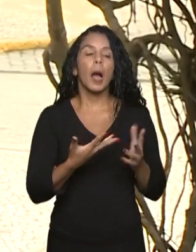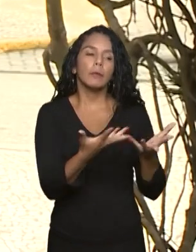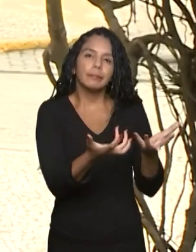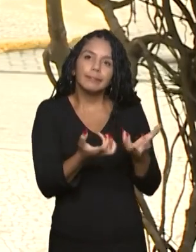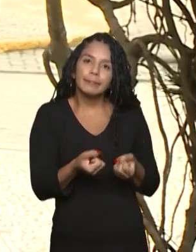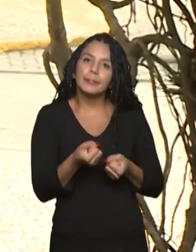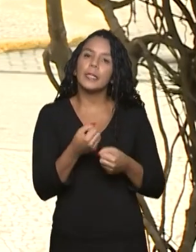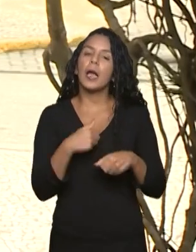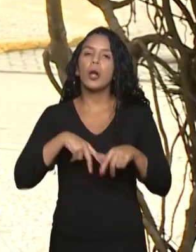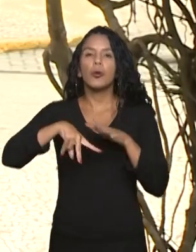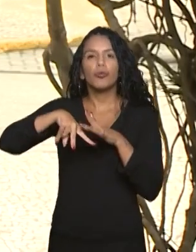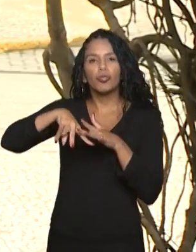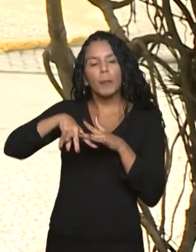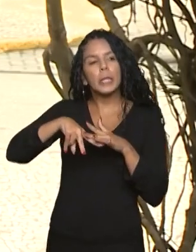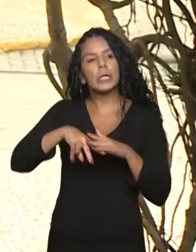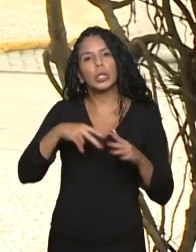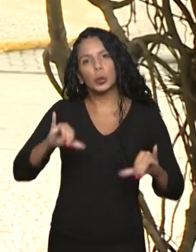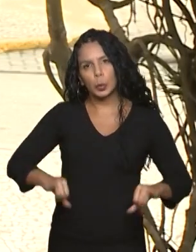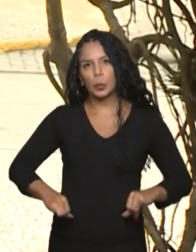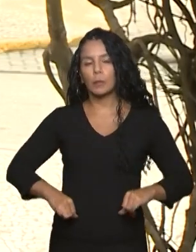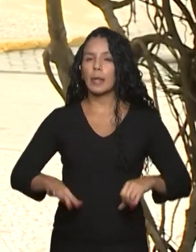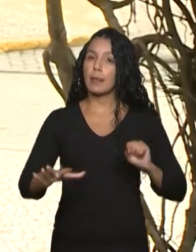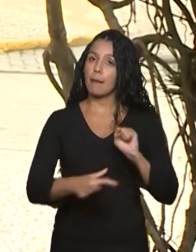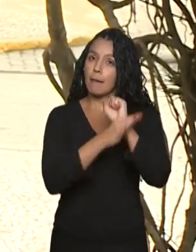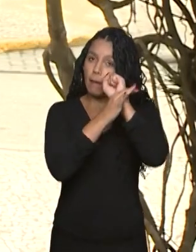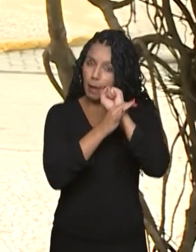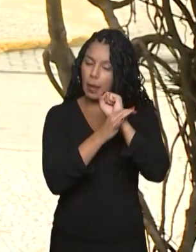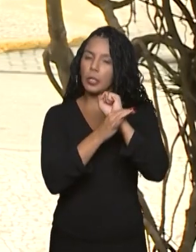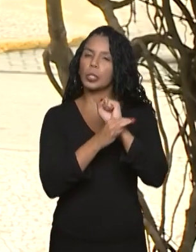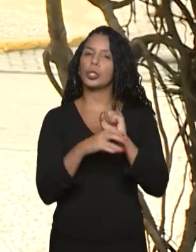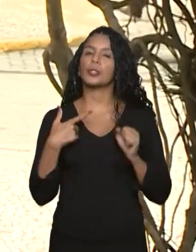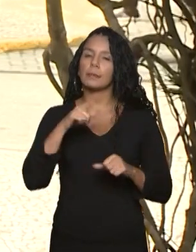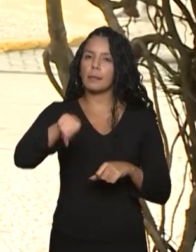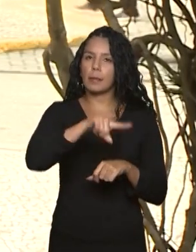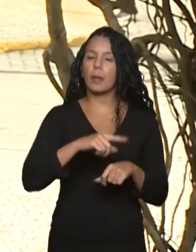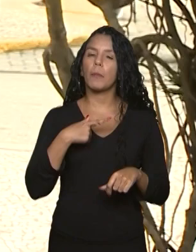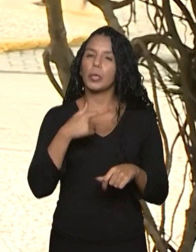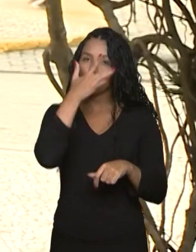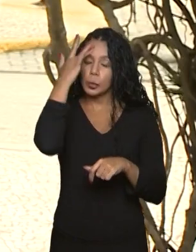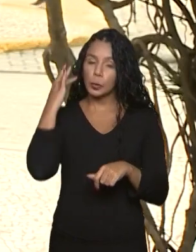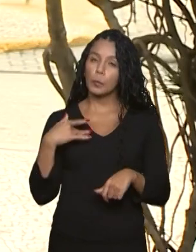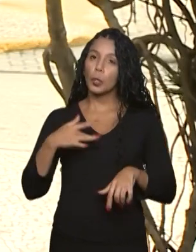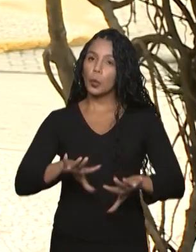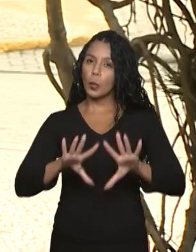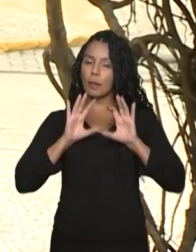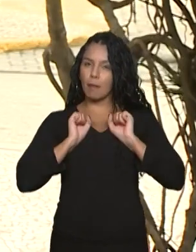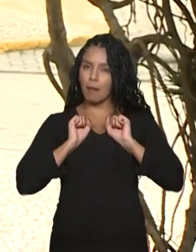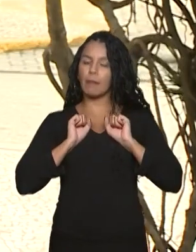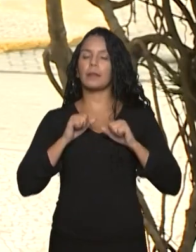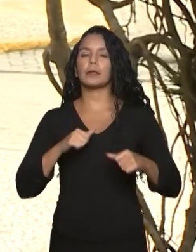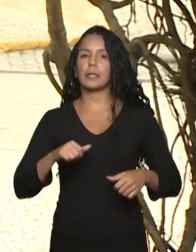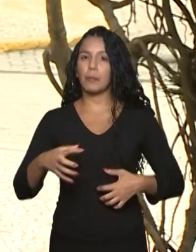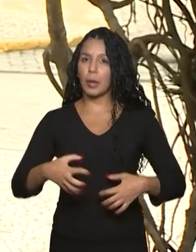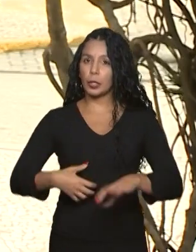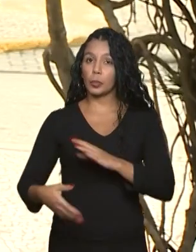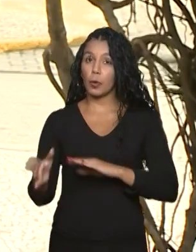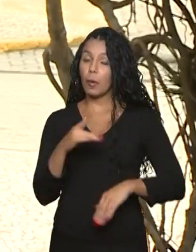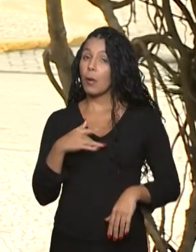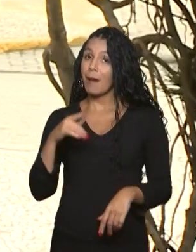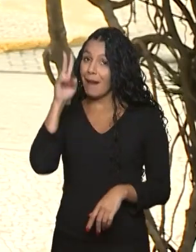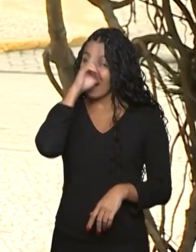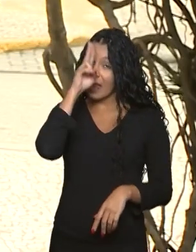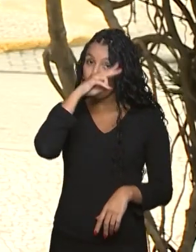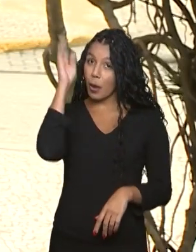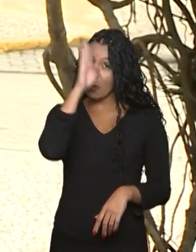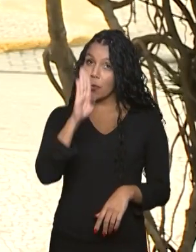pacientes afetados e garantir a segurança dos pacientes transplantados. Lembrando, Luciana, que o Brasil tem o maior programa